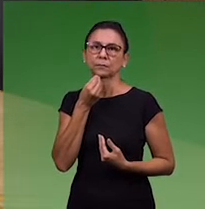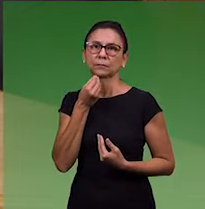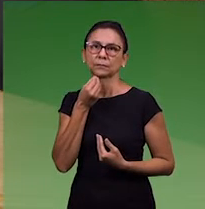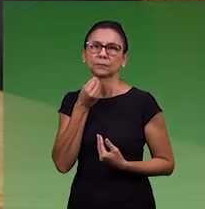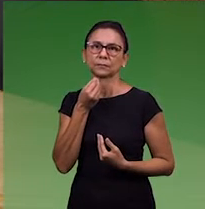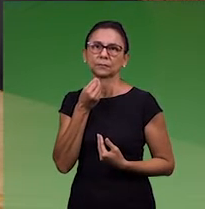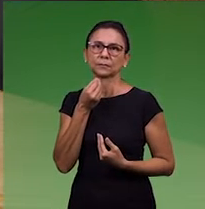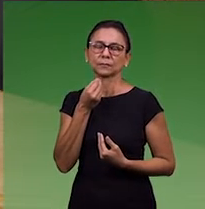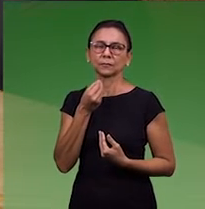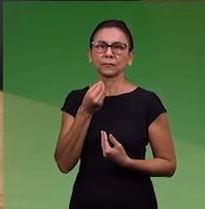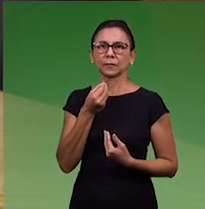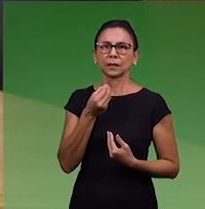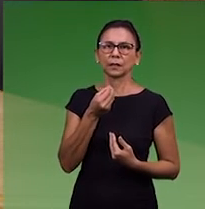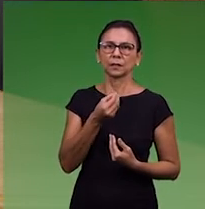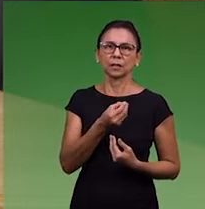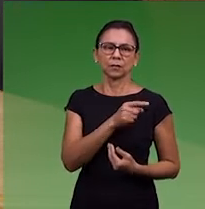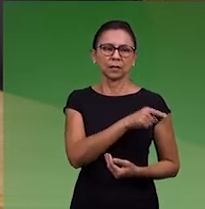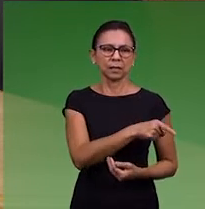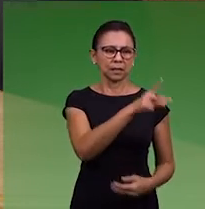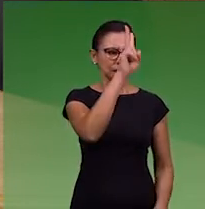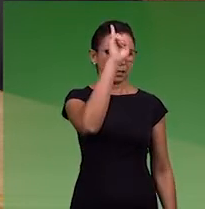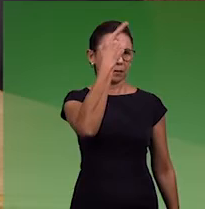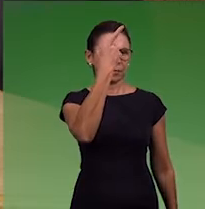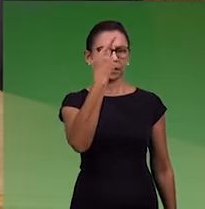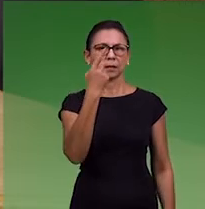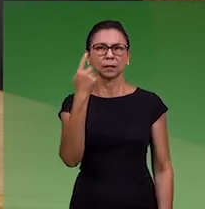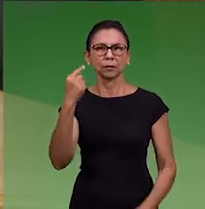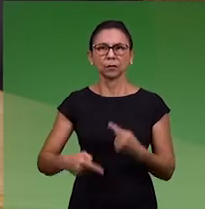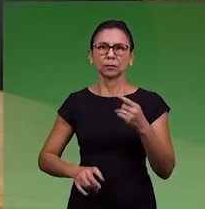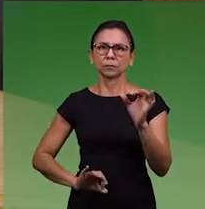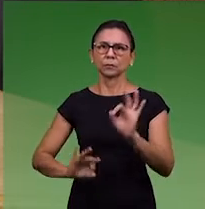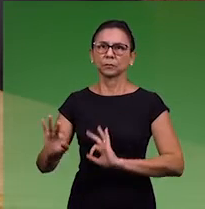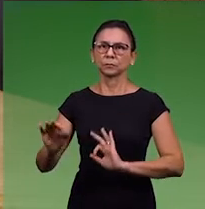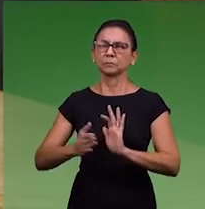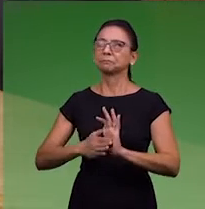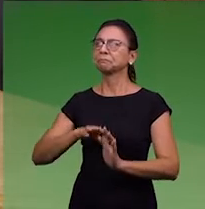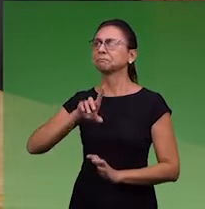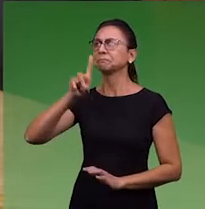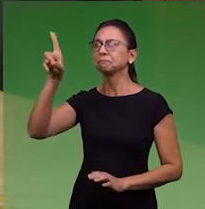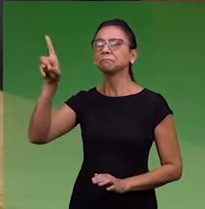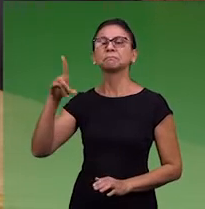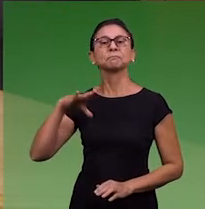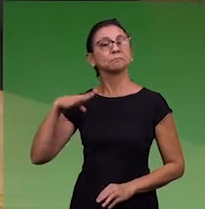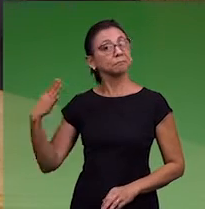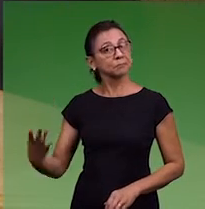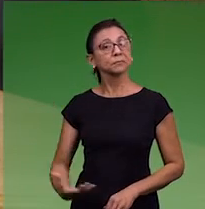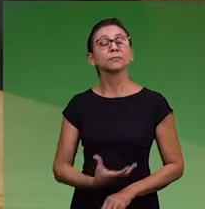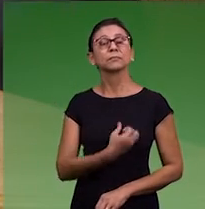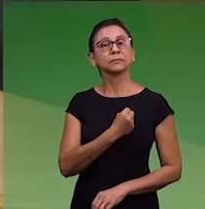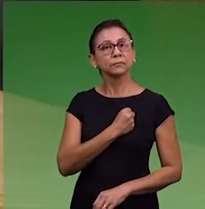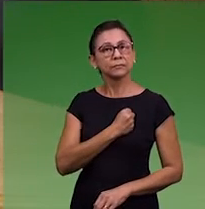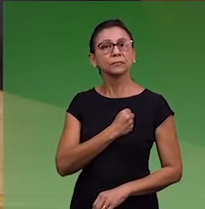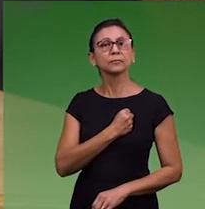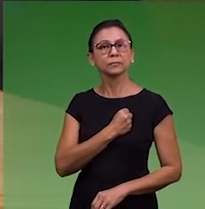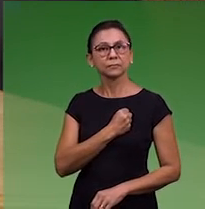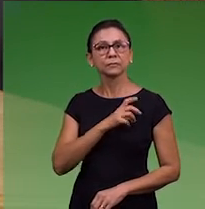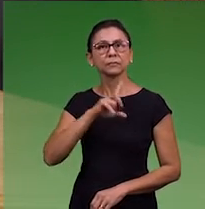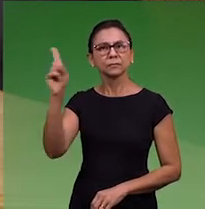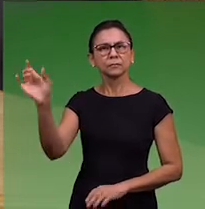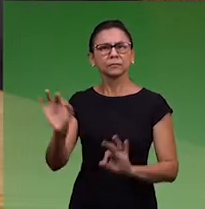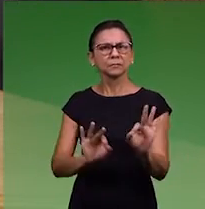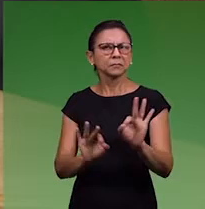tentado, se rebelar contra o projeto de Deus. O projeto de salvação que Deus tinha